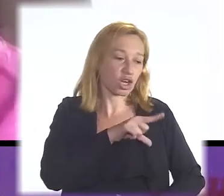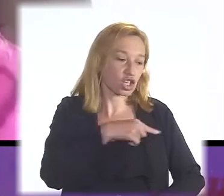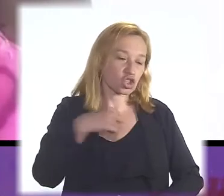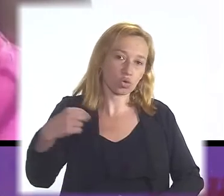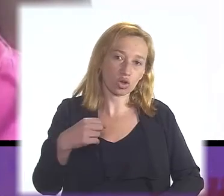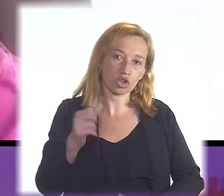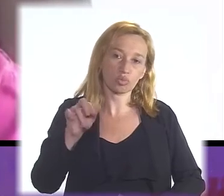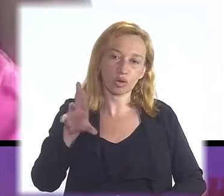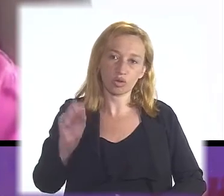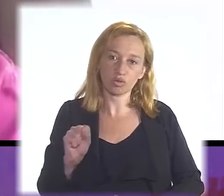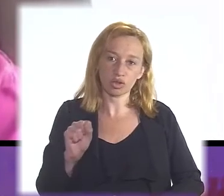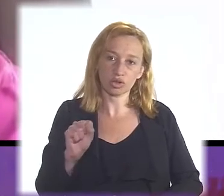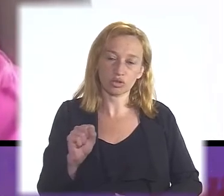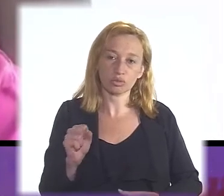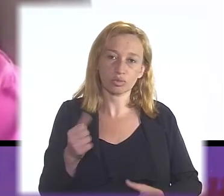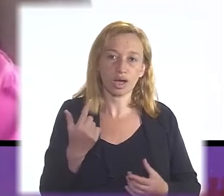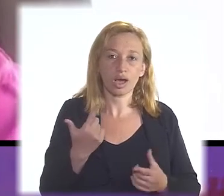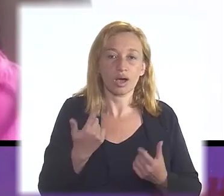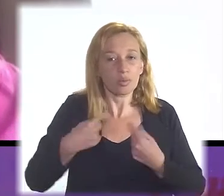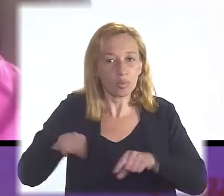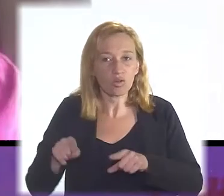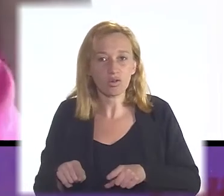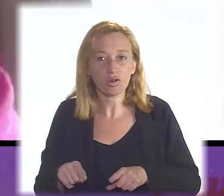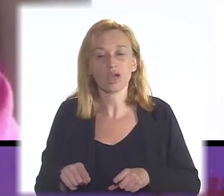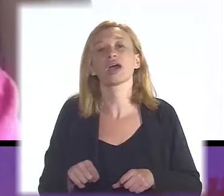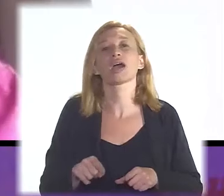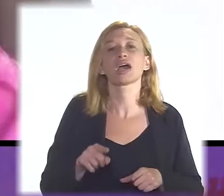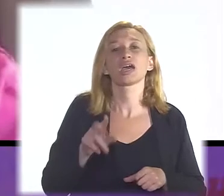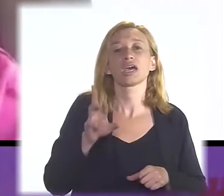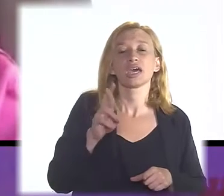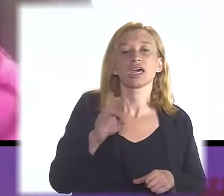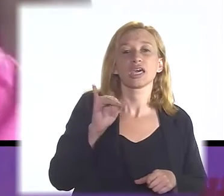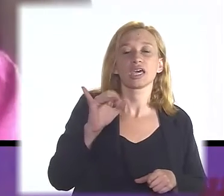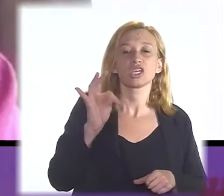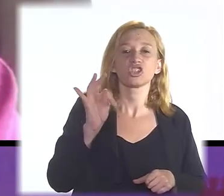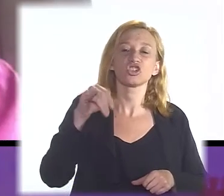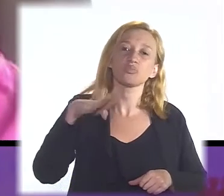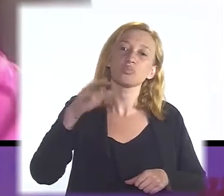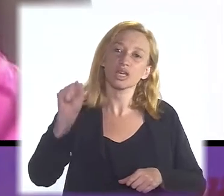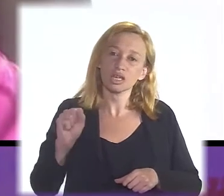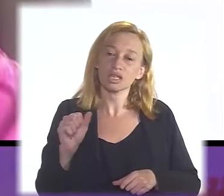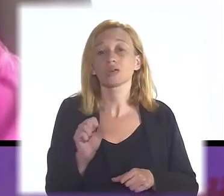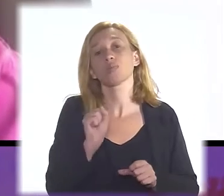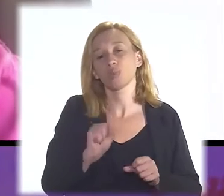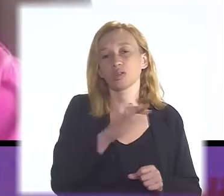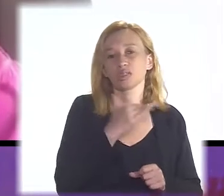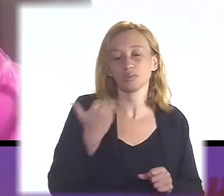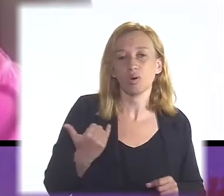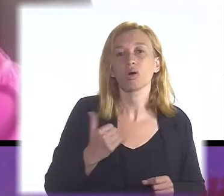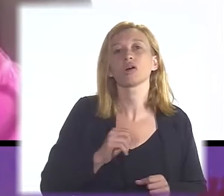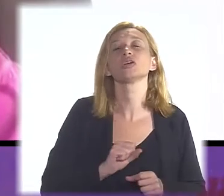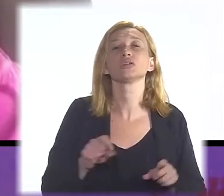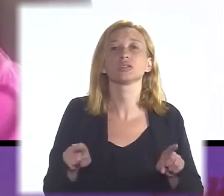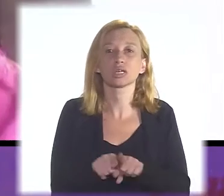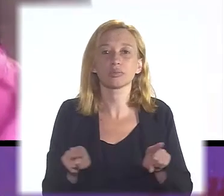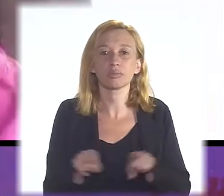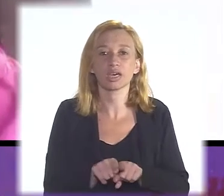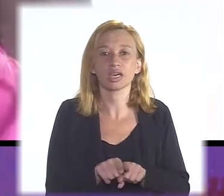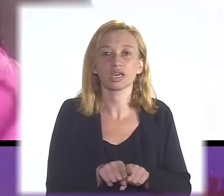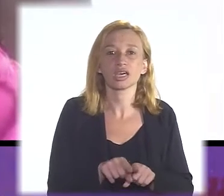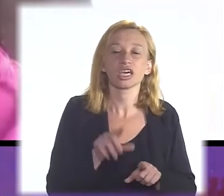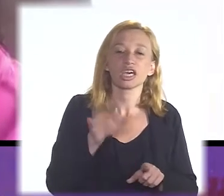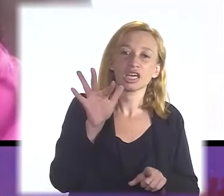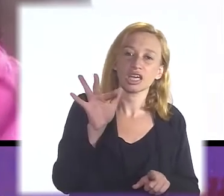ser escolhido pelo vírus para provocar sequelas. Pode provocar arritmias, algumas delas, inclusive, fatais. Pode provocar